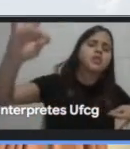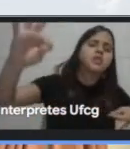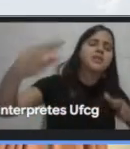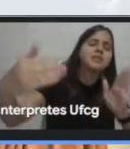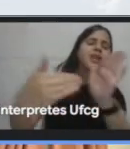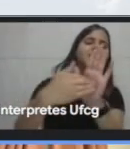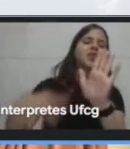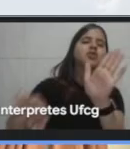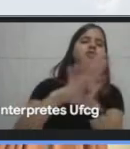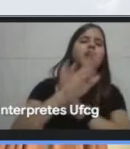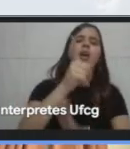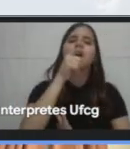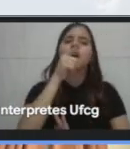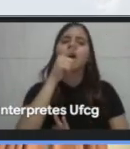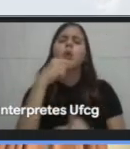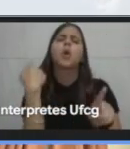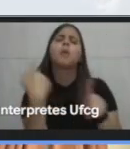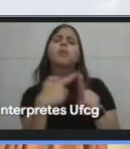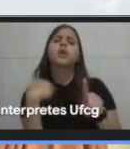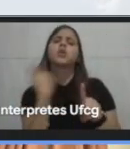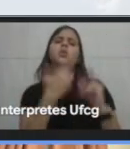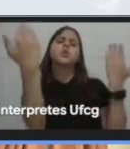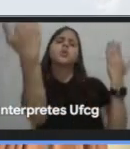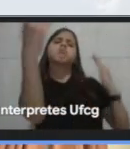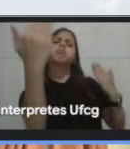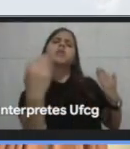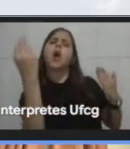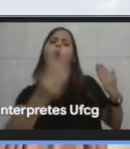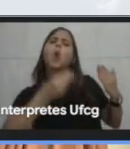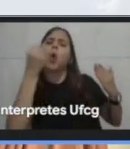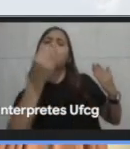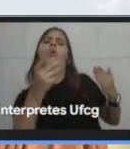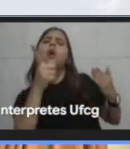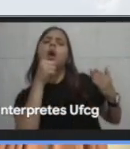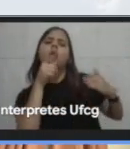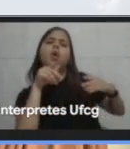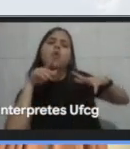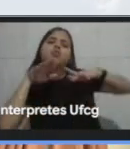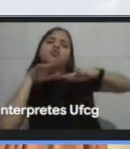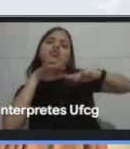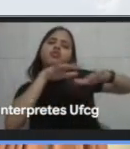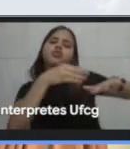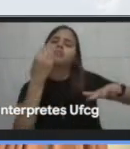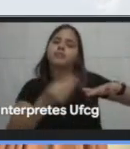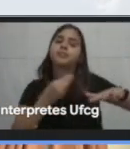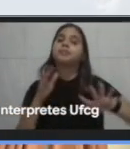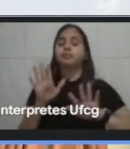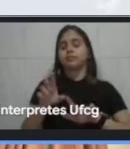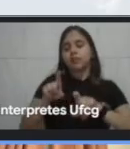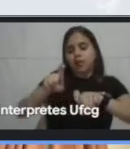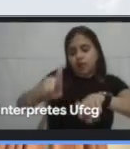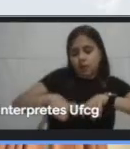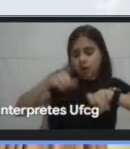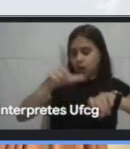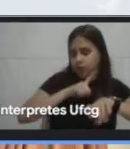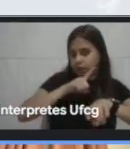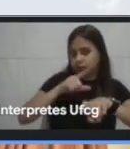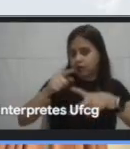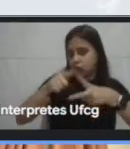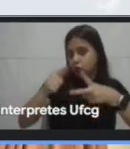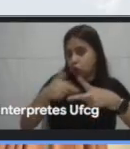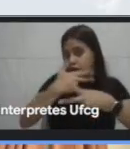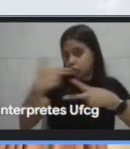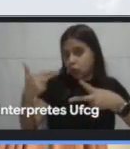porque ela acaba sendo mais condizente para avaliar classes de água. Com relação à agricultura, a gente teve duas. A acessibilidade ela já